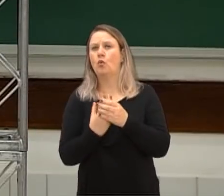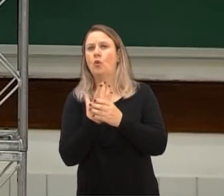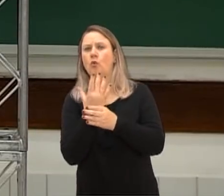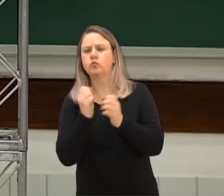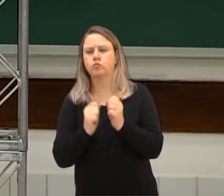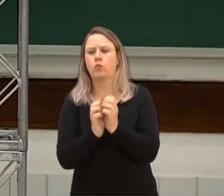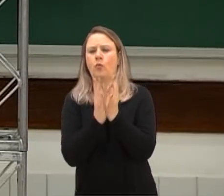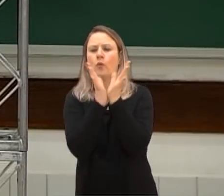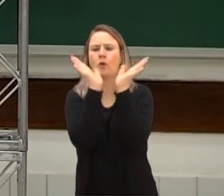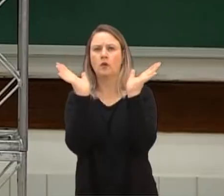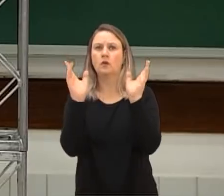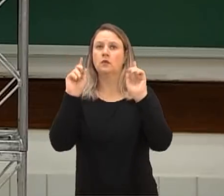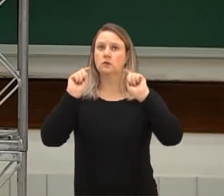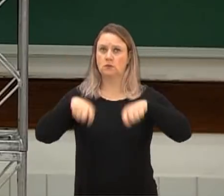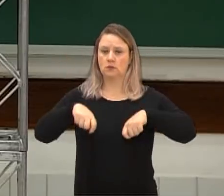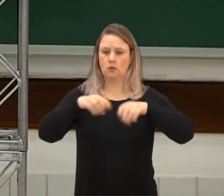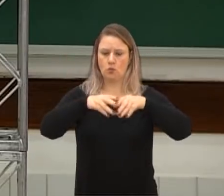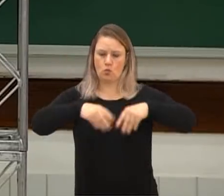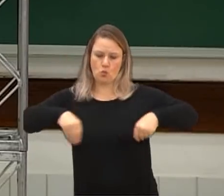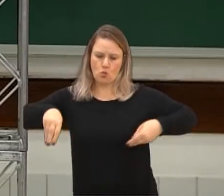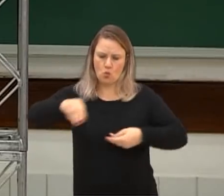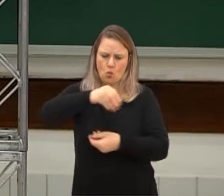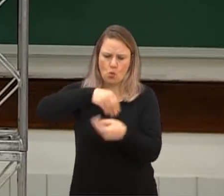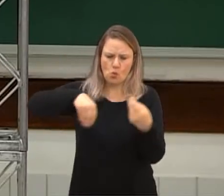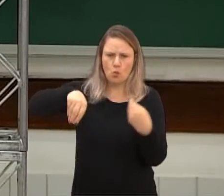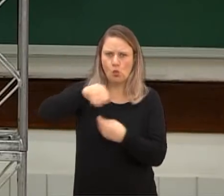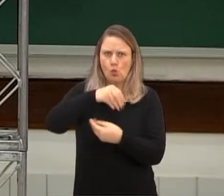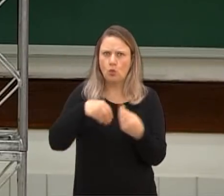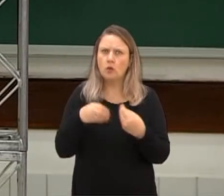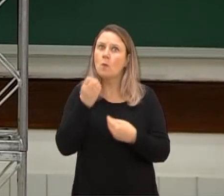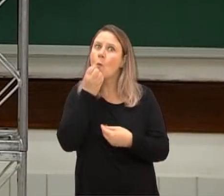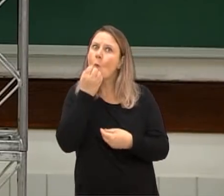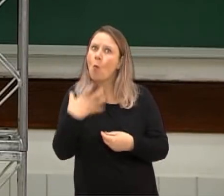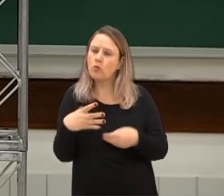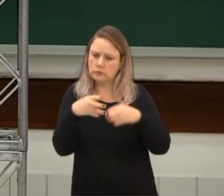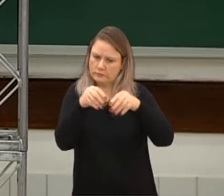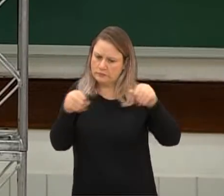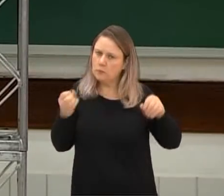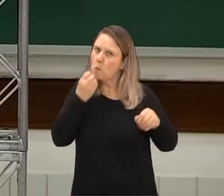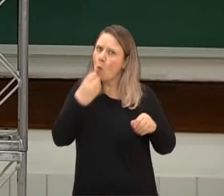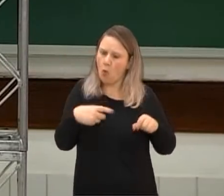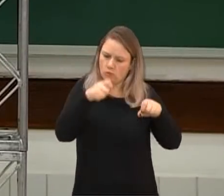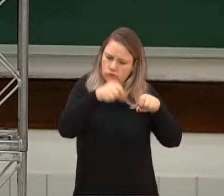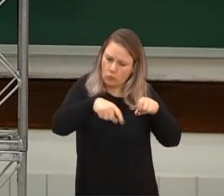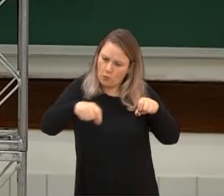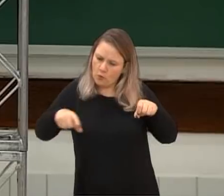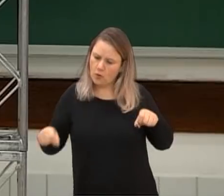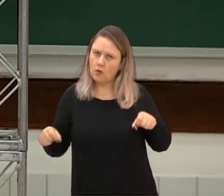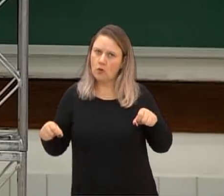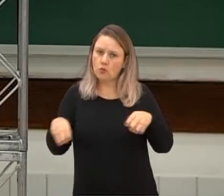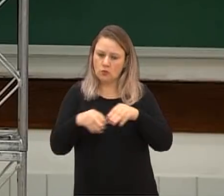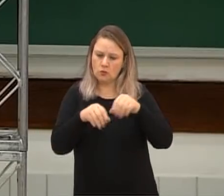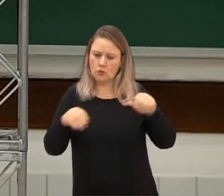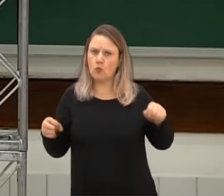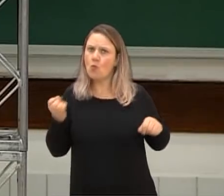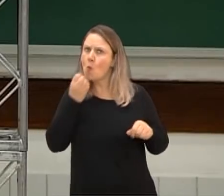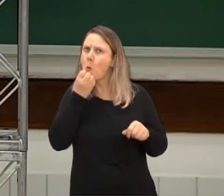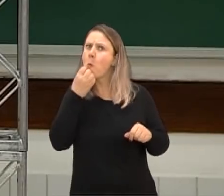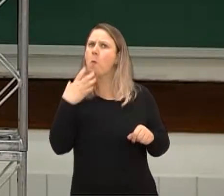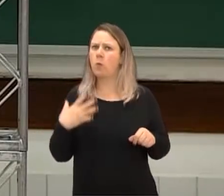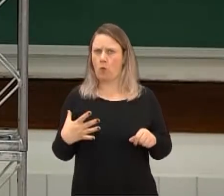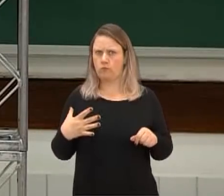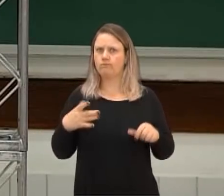terrenos muito férteis, porque existem muitos minérios dentro do magma, né, fazendo com que os solos fiquem férteis